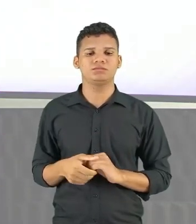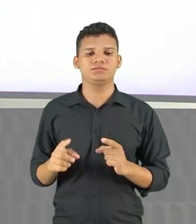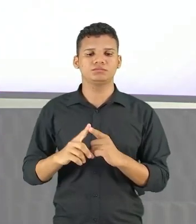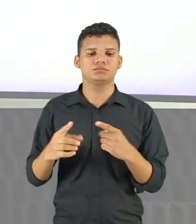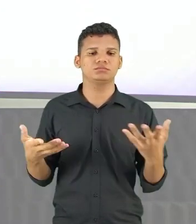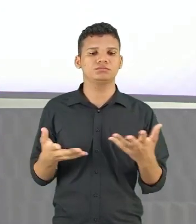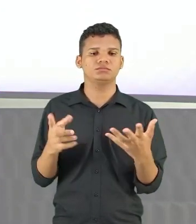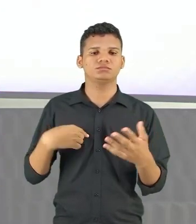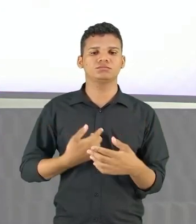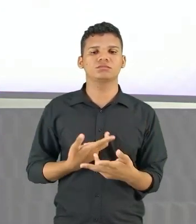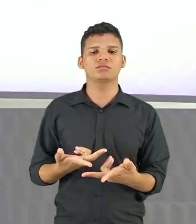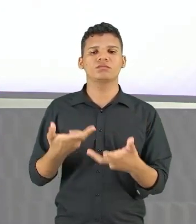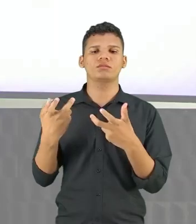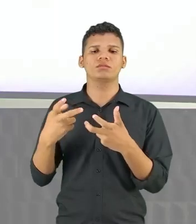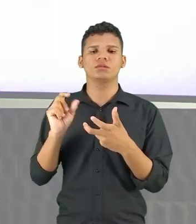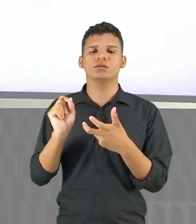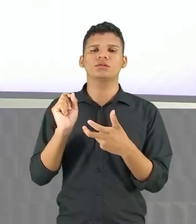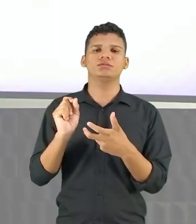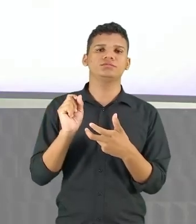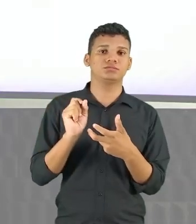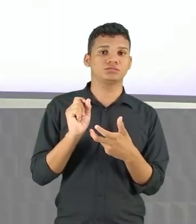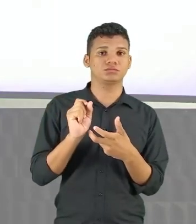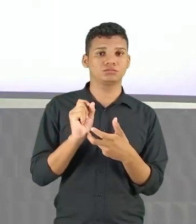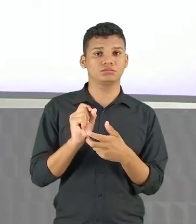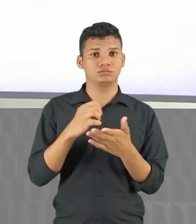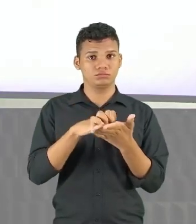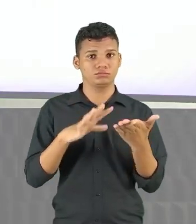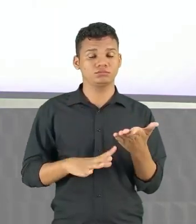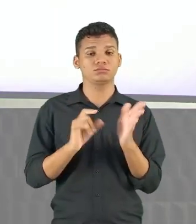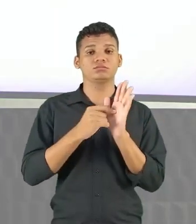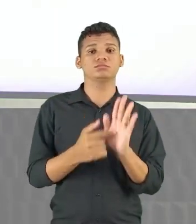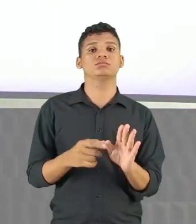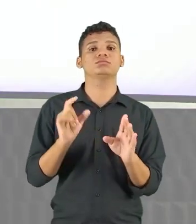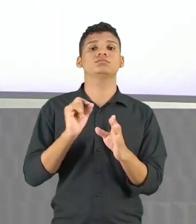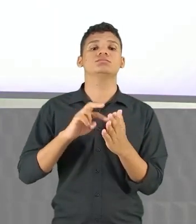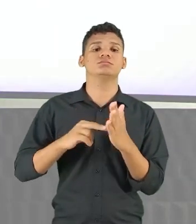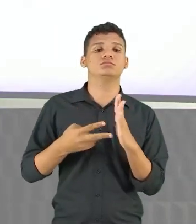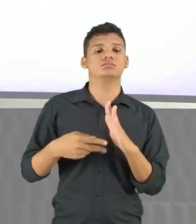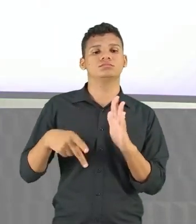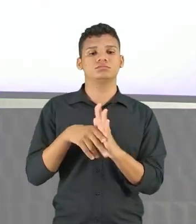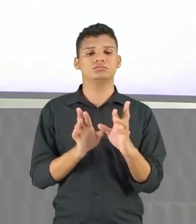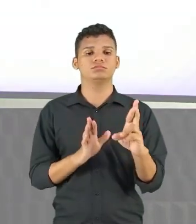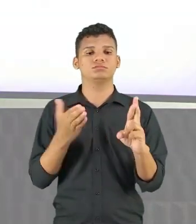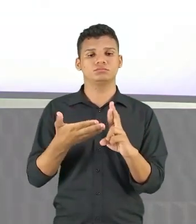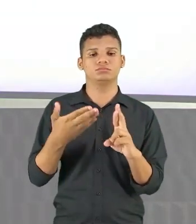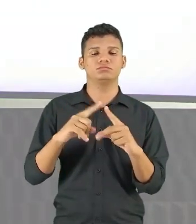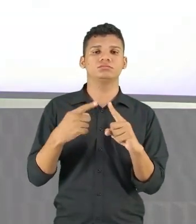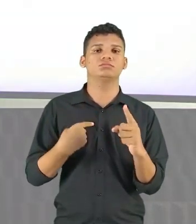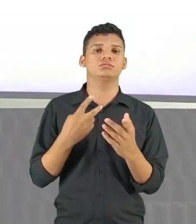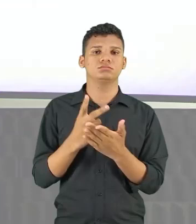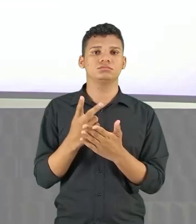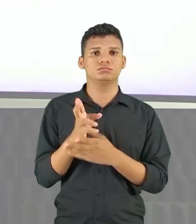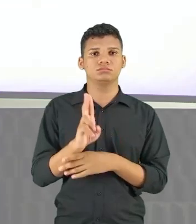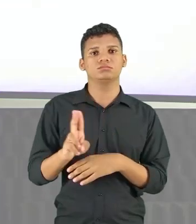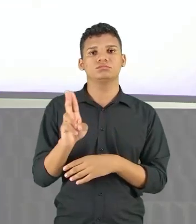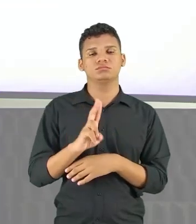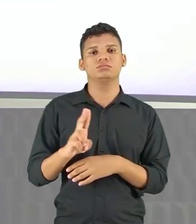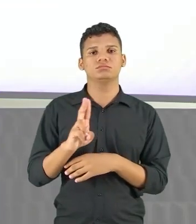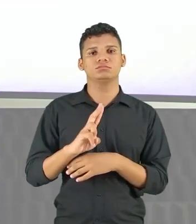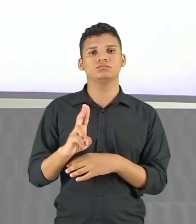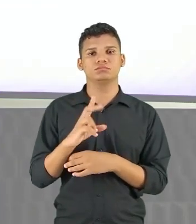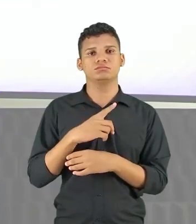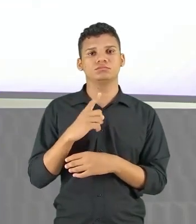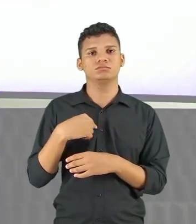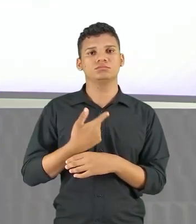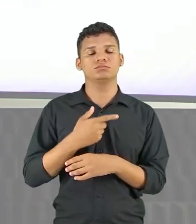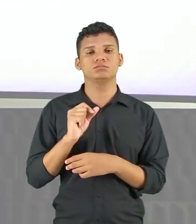vai ver o que é que o enunciado vem trazendo referente a essa perspectiva que, de alguma forma, vem trazendo o